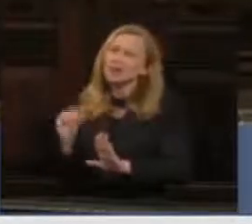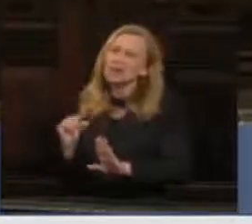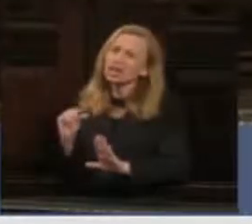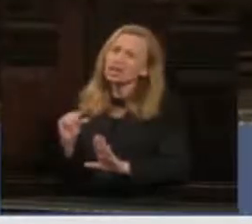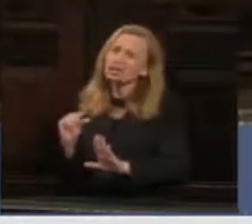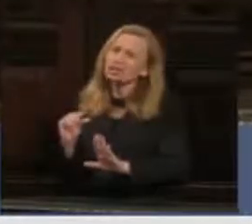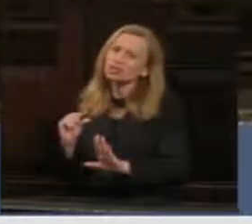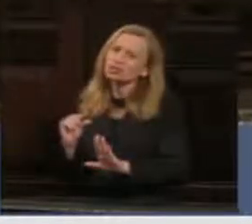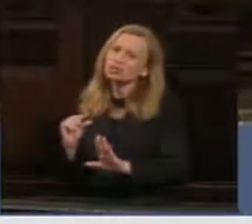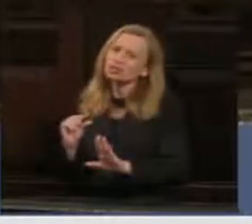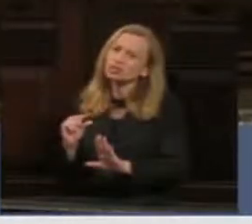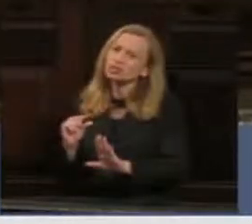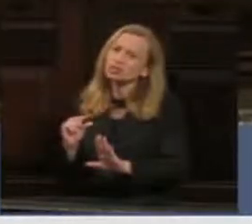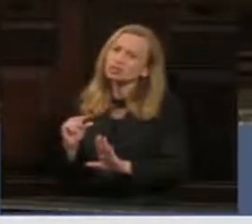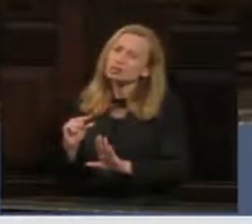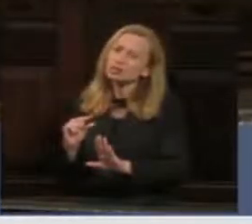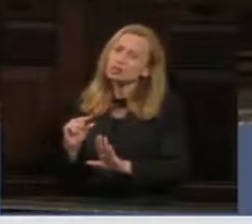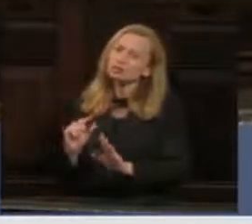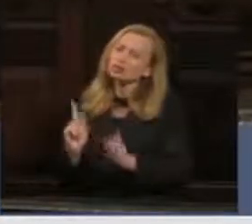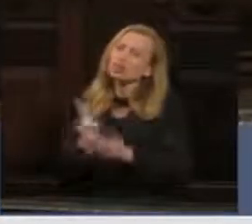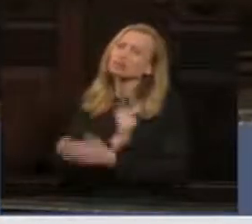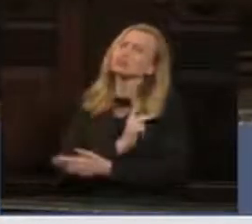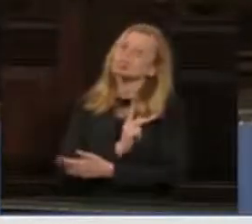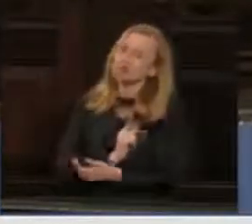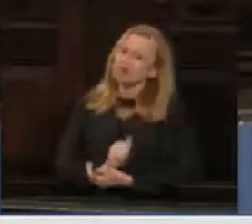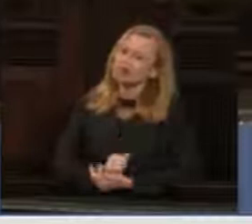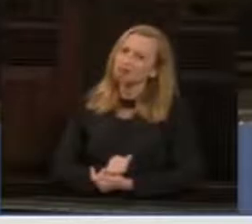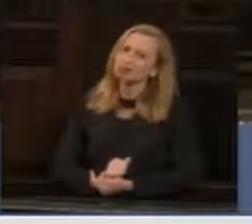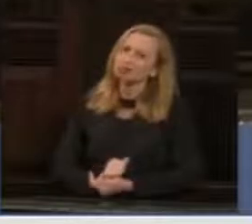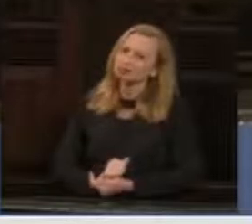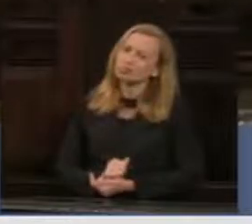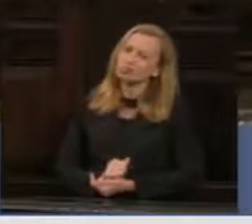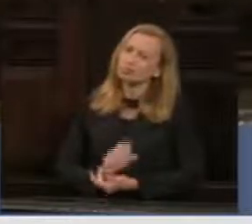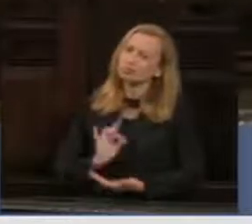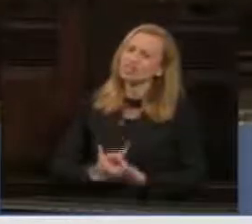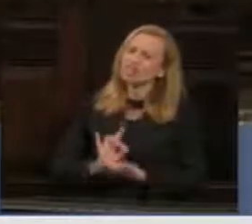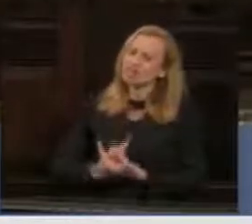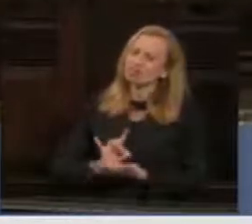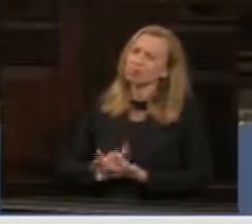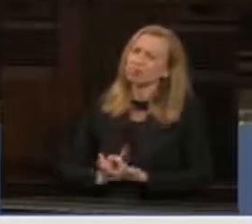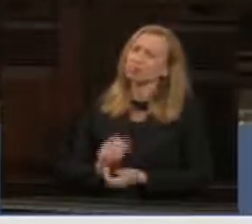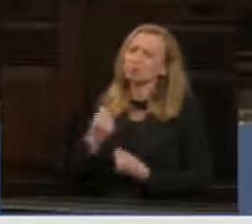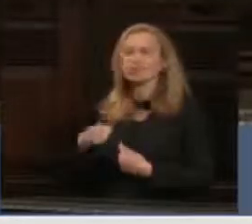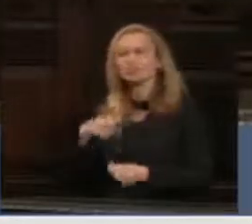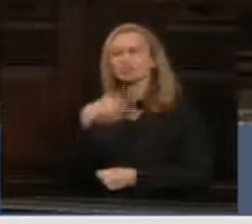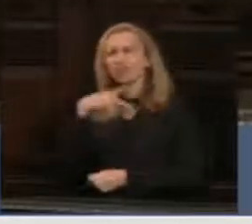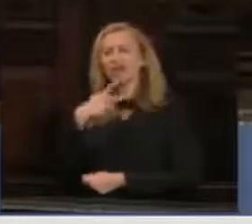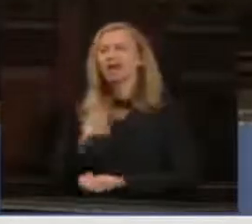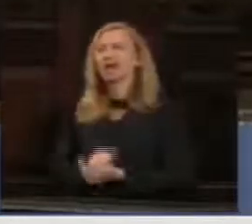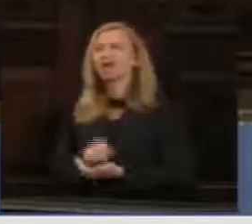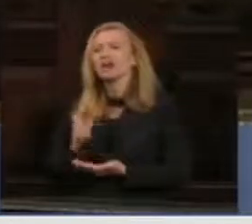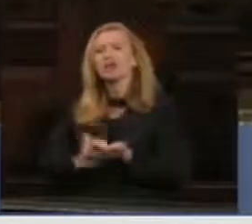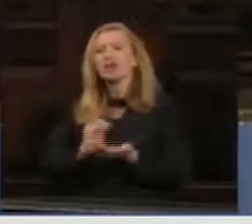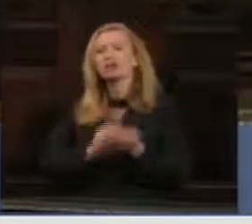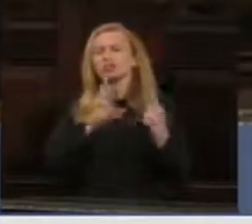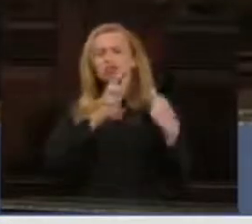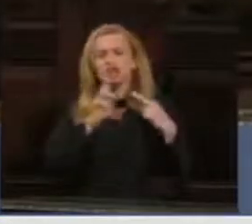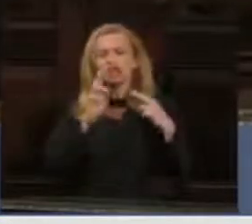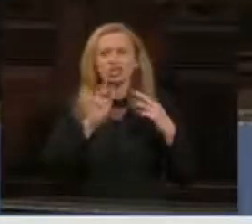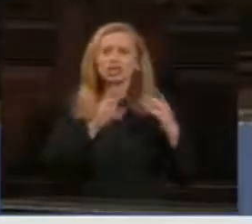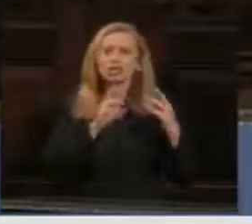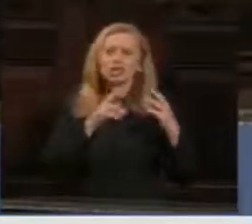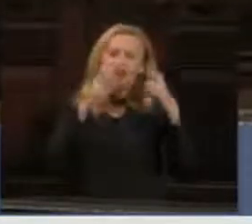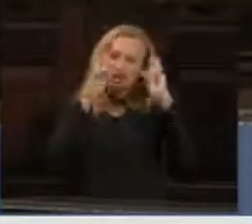à SEDAI, em relação ao que nós temos que realmente tratar. Mas é uma falta de respeito. Esse